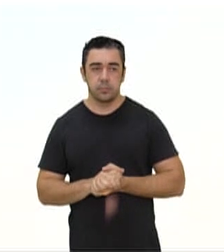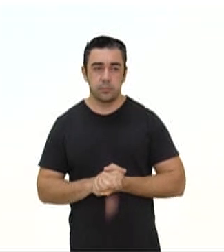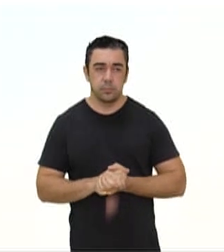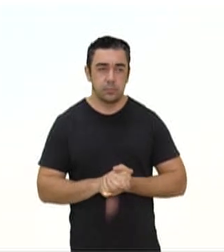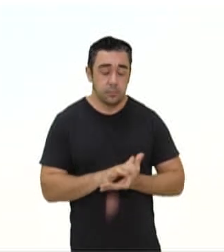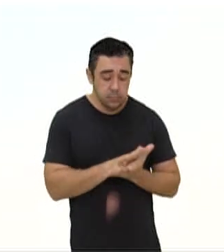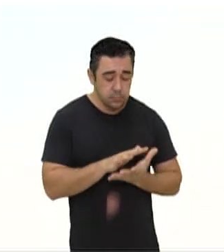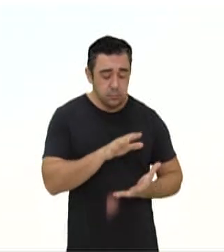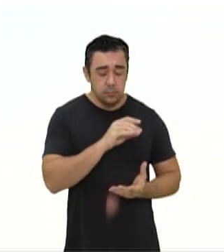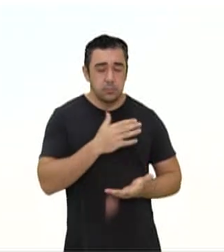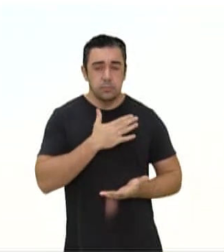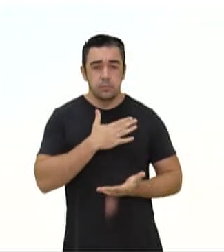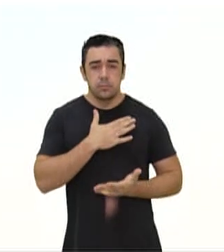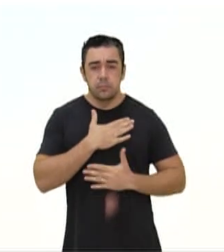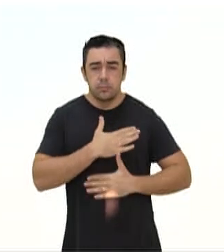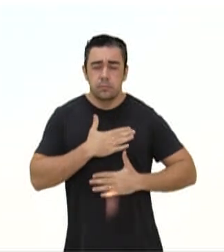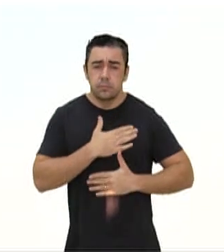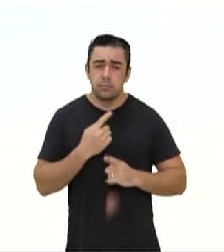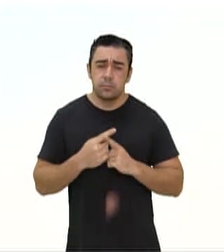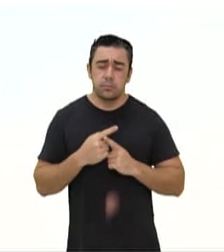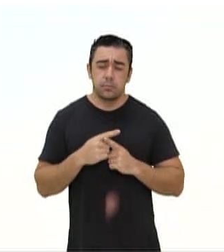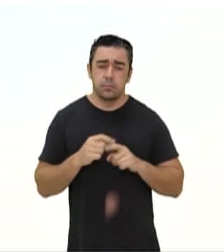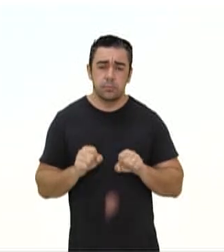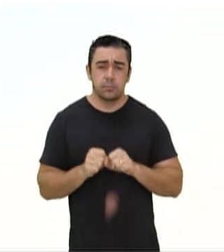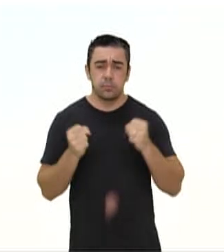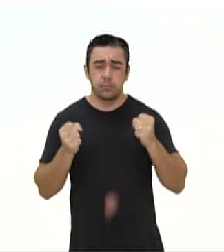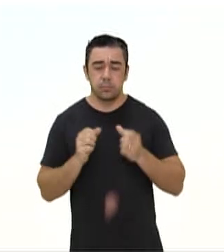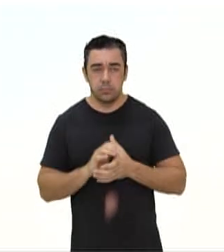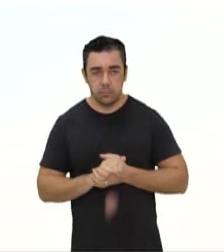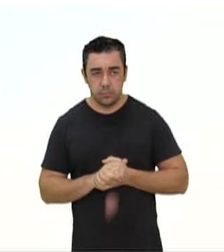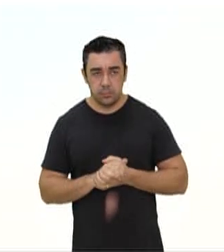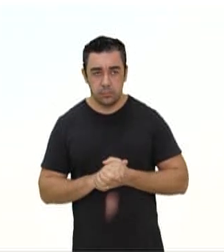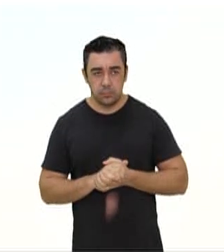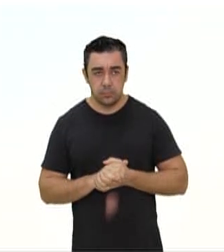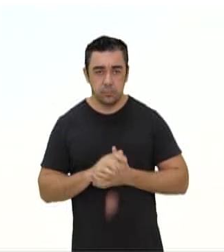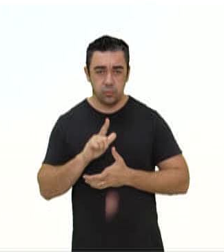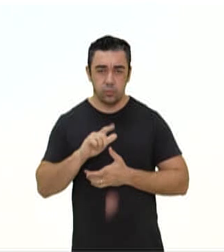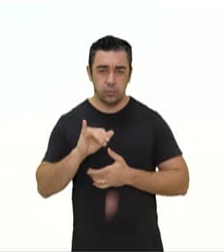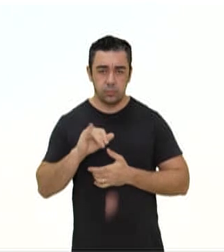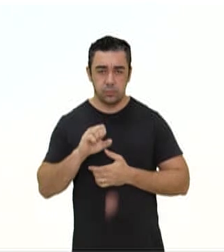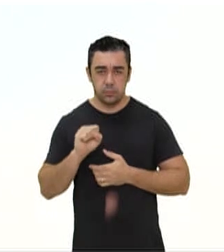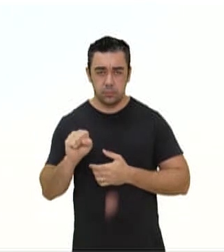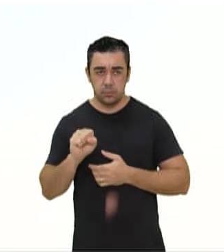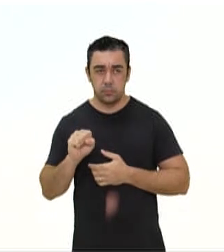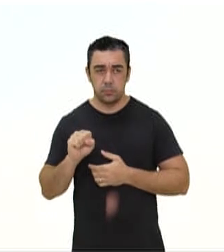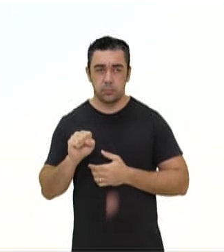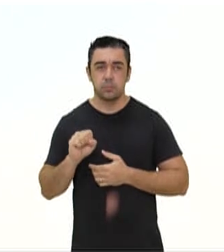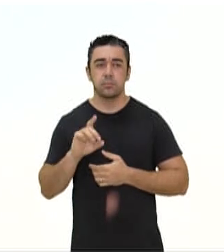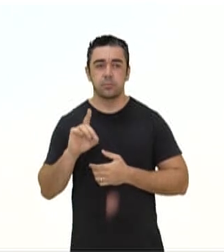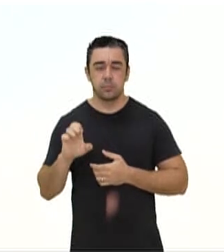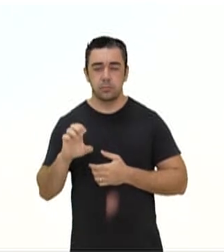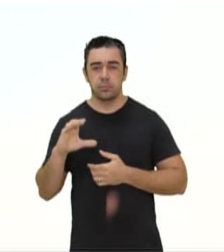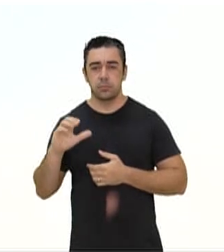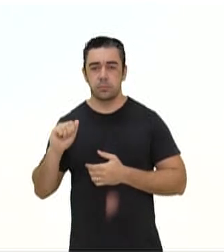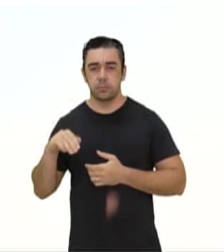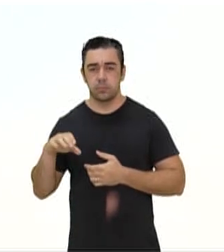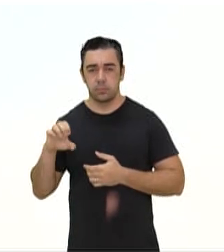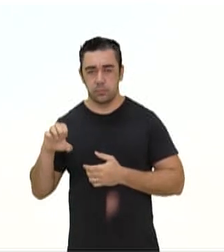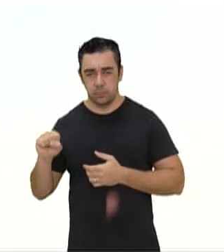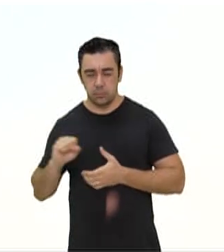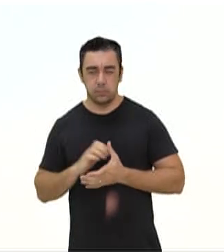minha gentil, que te partiste, Luiz de Camões. Então o nome inteiro Luiz Vaz de Camões,